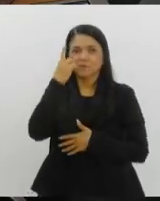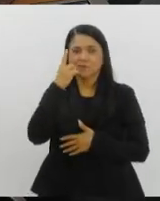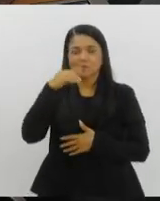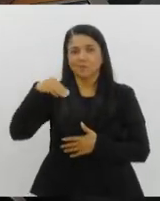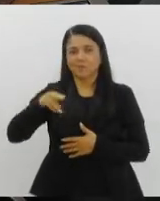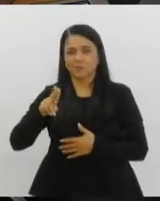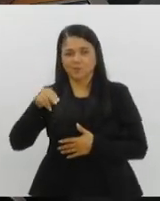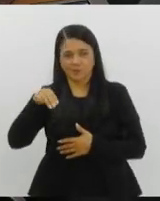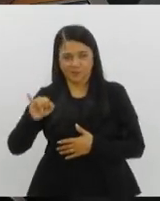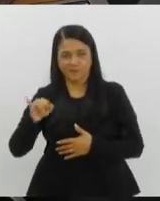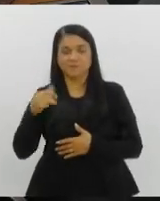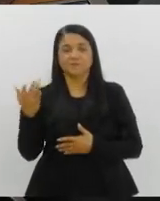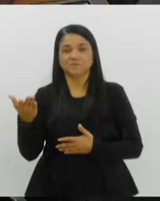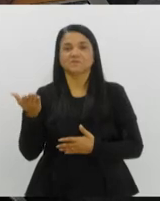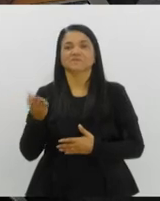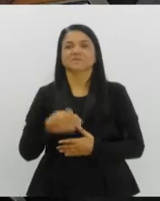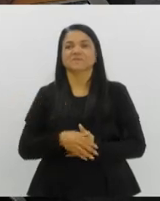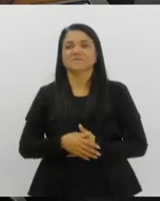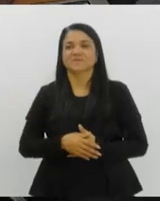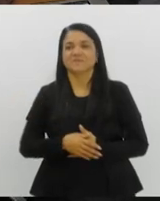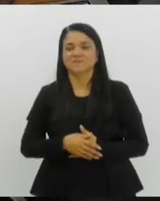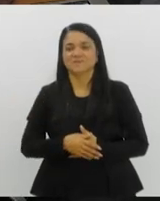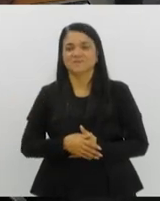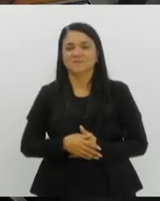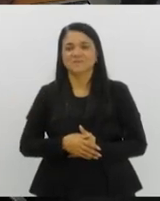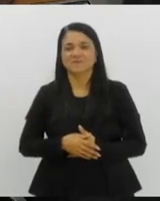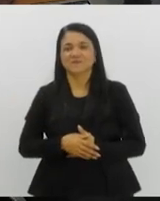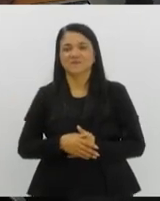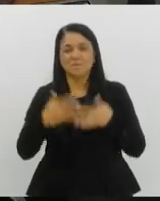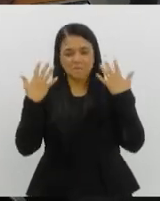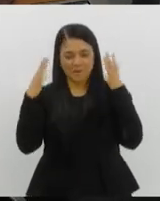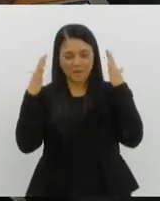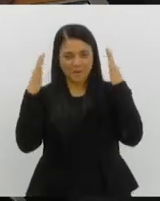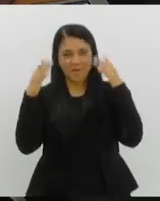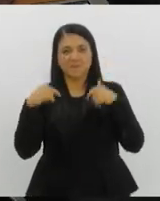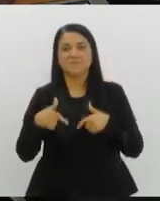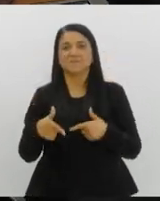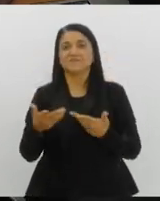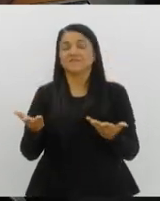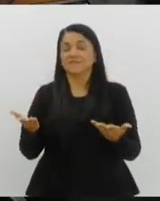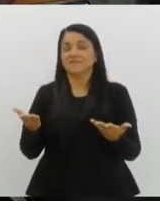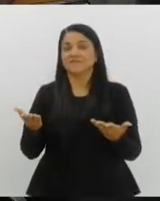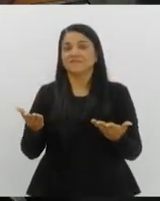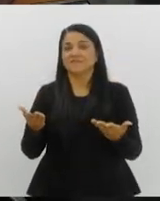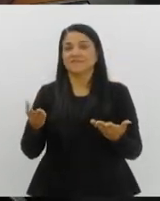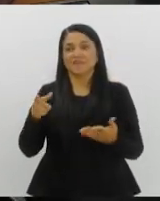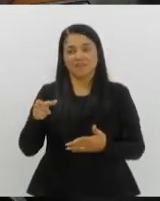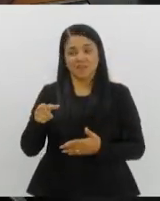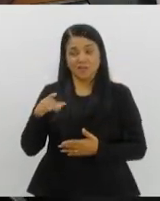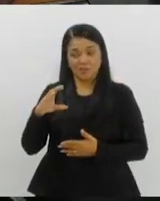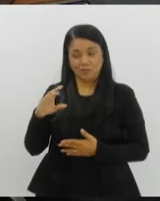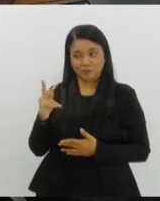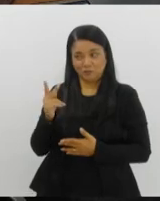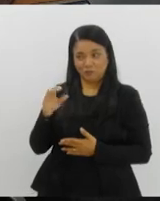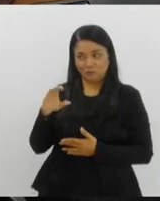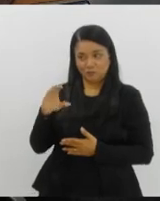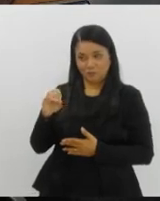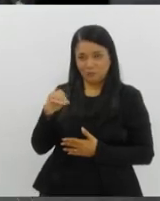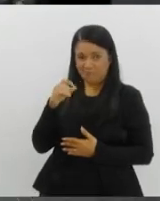Obrigado. Deputado Chico. Senhor presidente, Chico está tá encabulado aqui, senhor... Casal